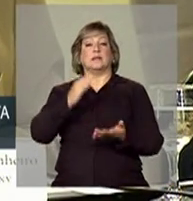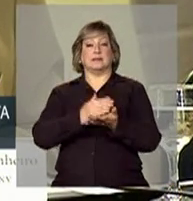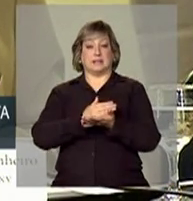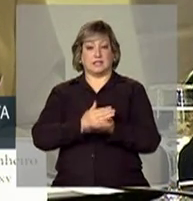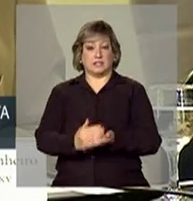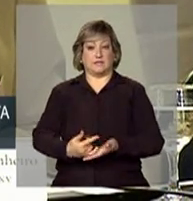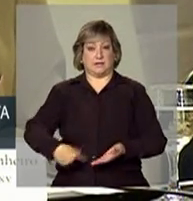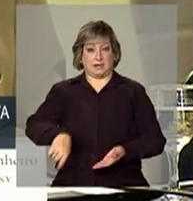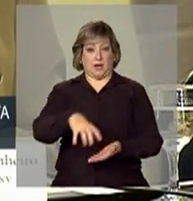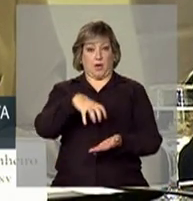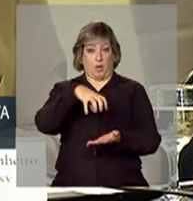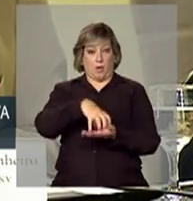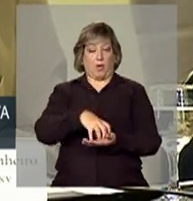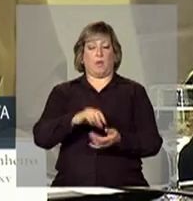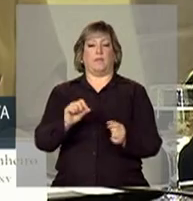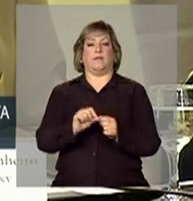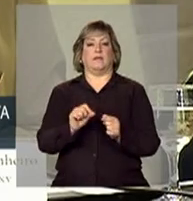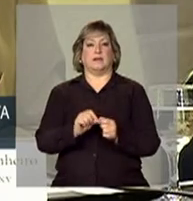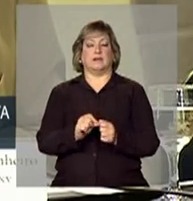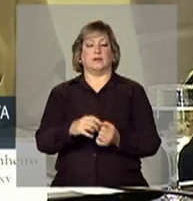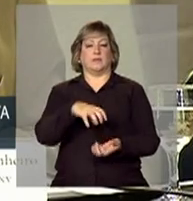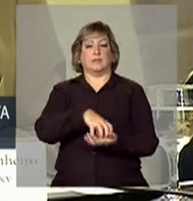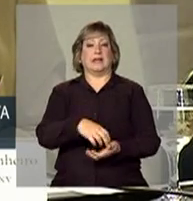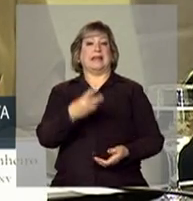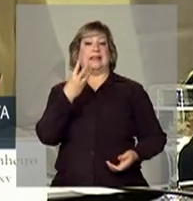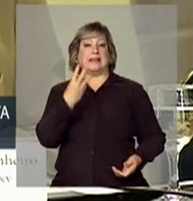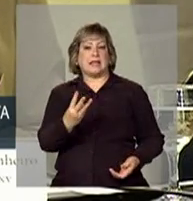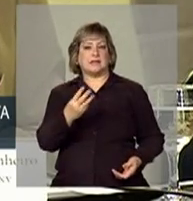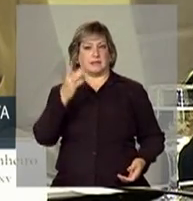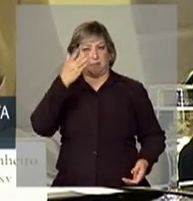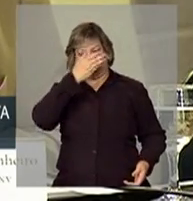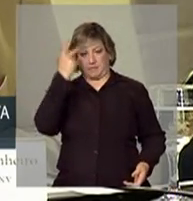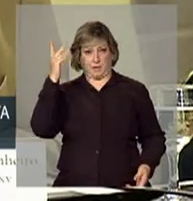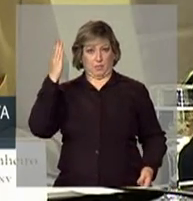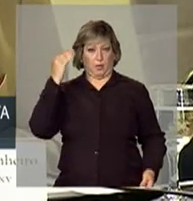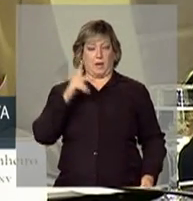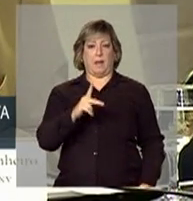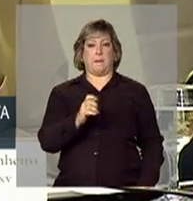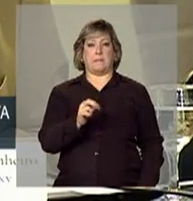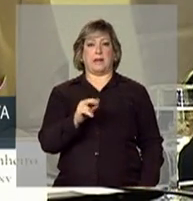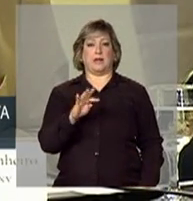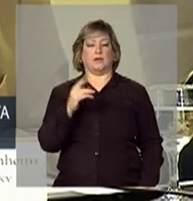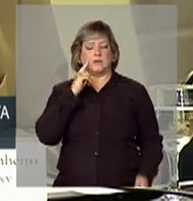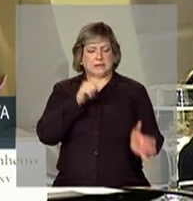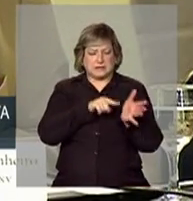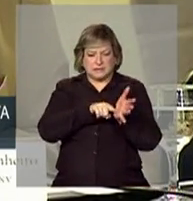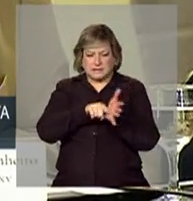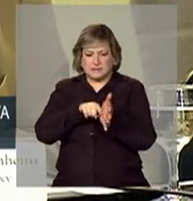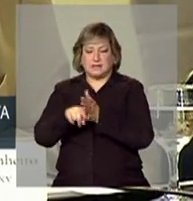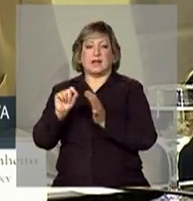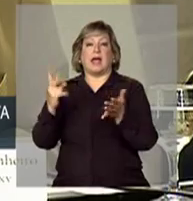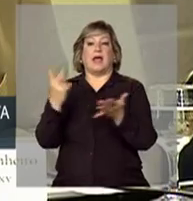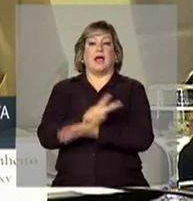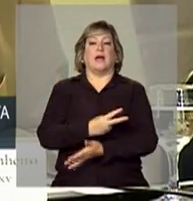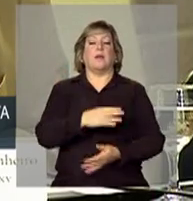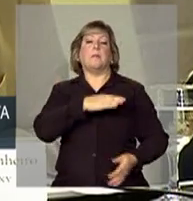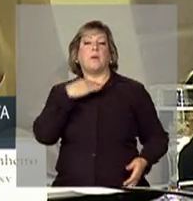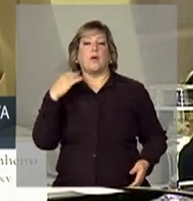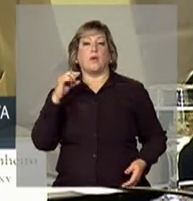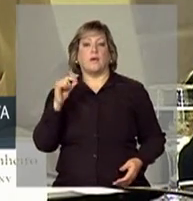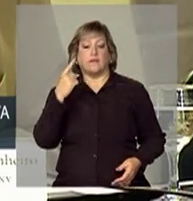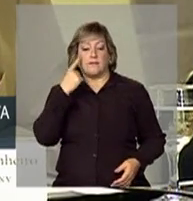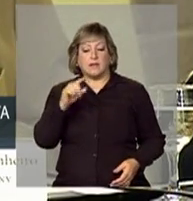a composição de uma equipe de 3 peritos com a atribuição de reexaminar casos de mortes cujas versões oficiais